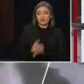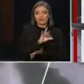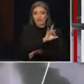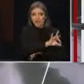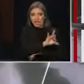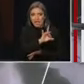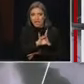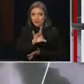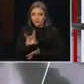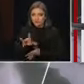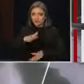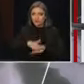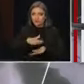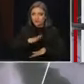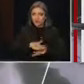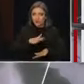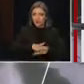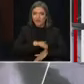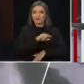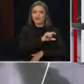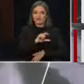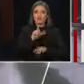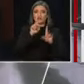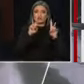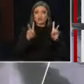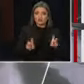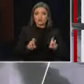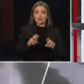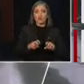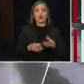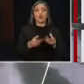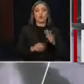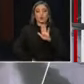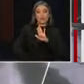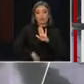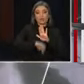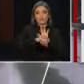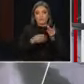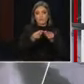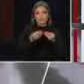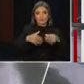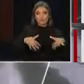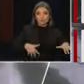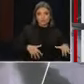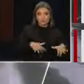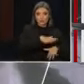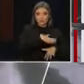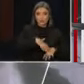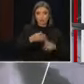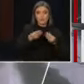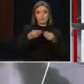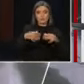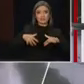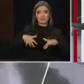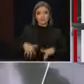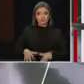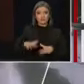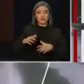cada um dos demandados em relação aos crimes de dano qualificado e de dano a bem tombado,